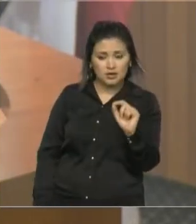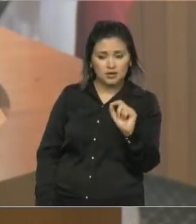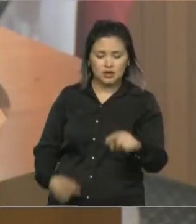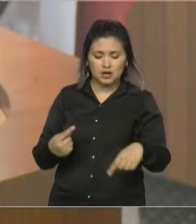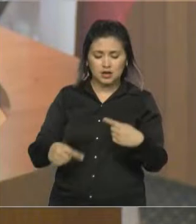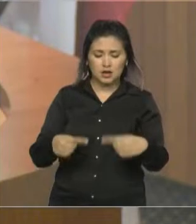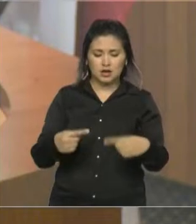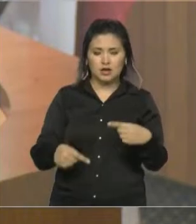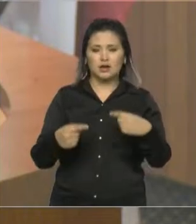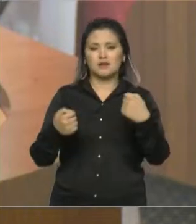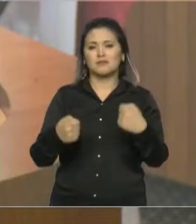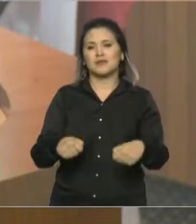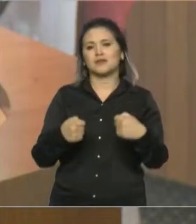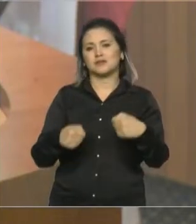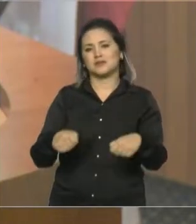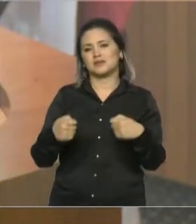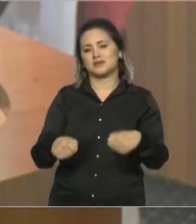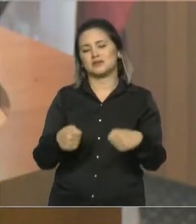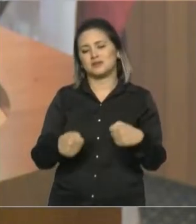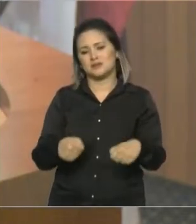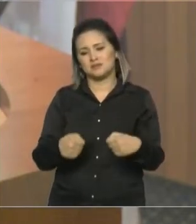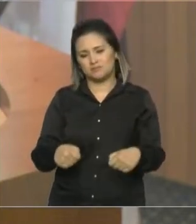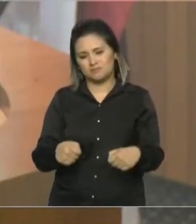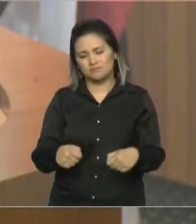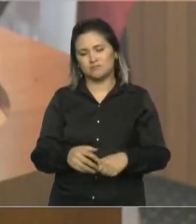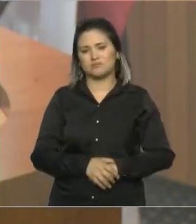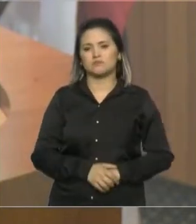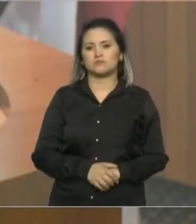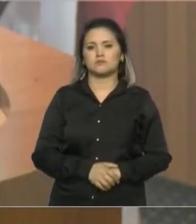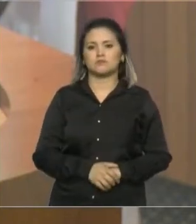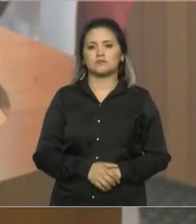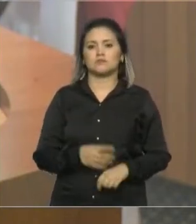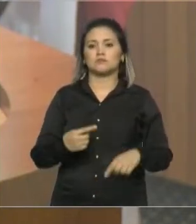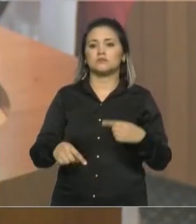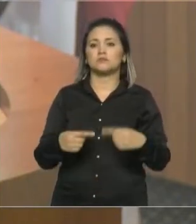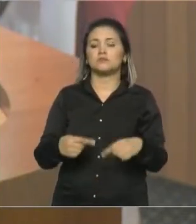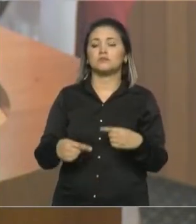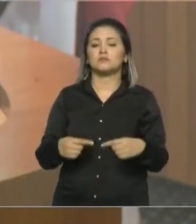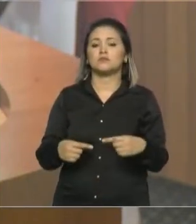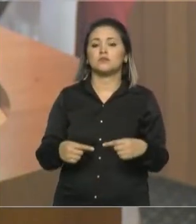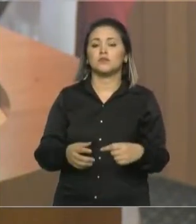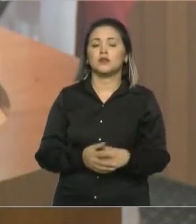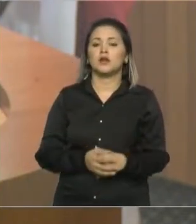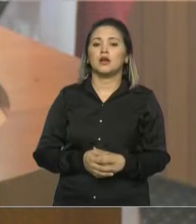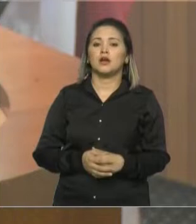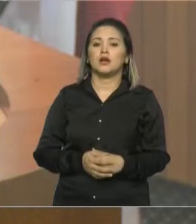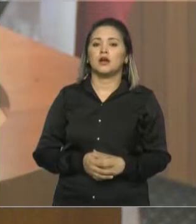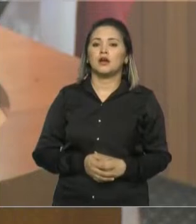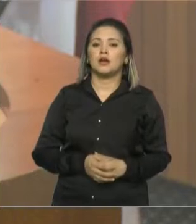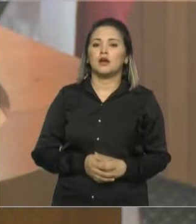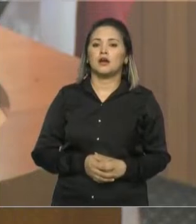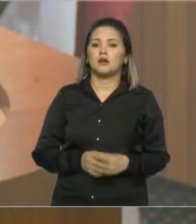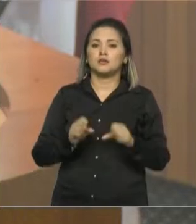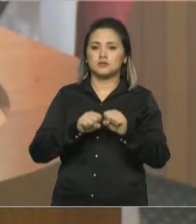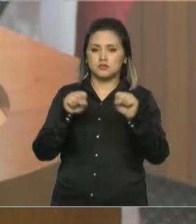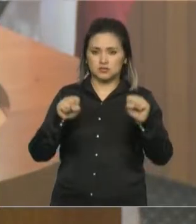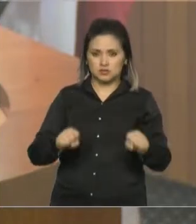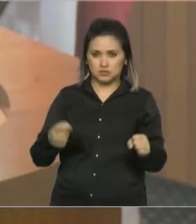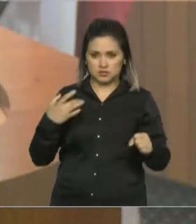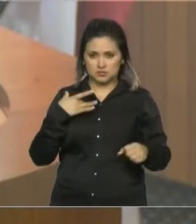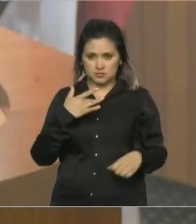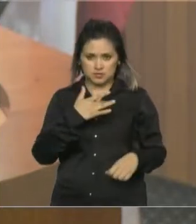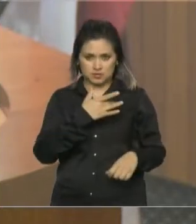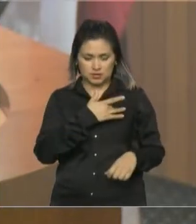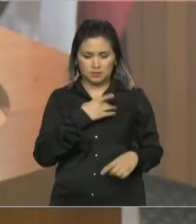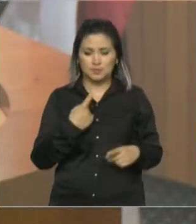se fazer, uma discussão que a gente precisa de fazer para discutir nossa rede e o nosso sistema de saúde, porque